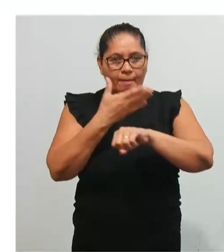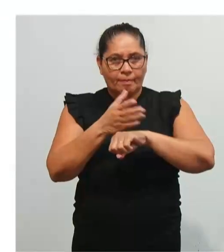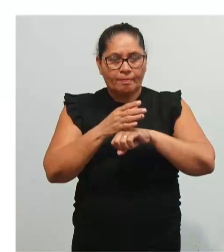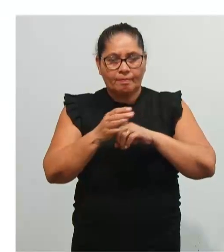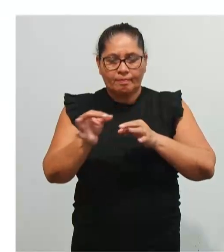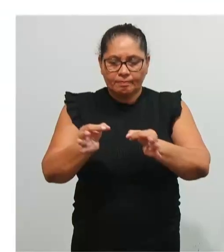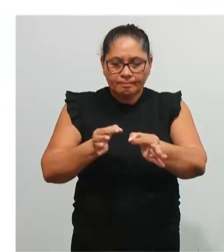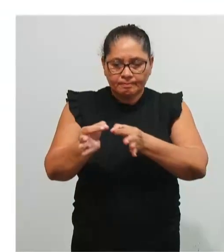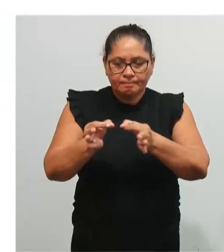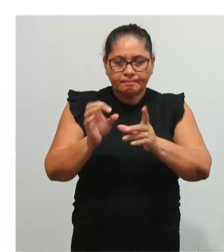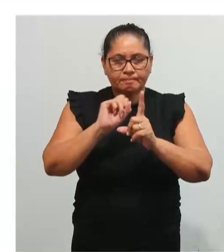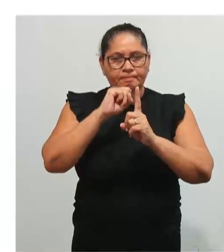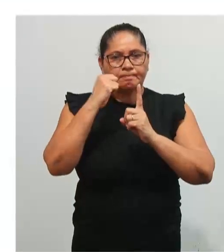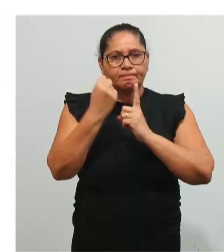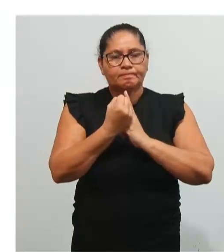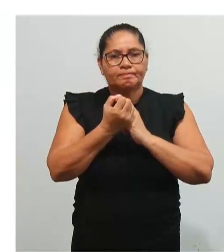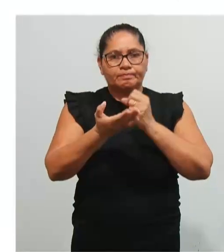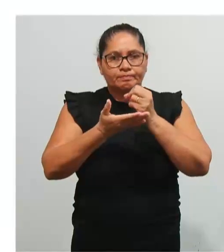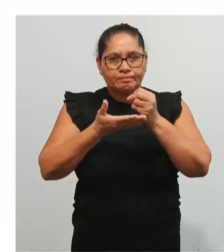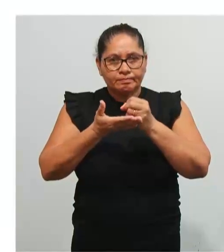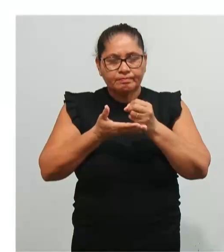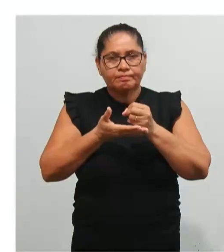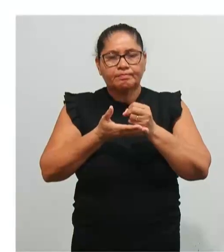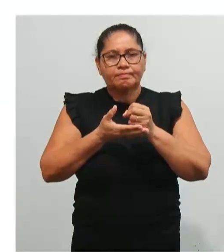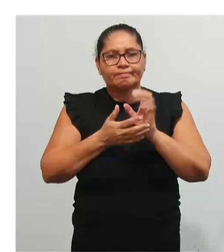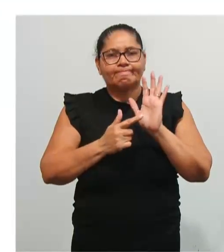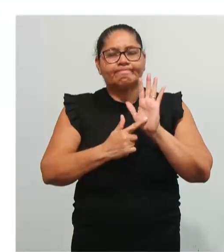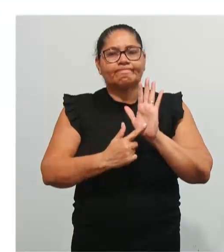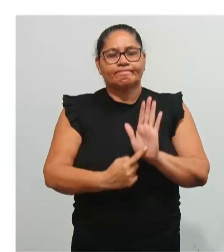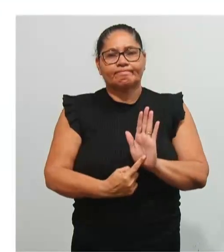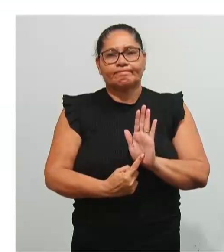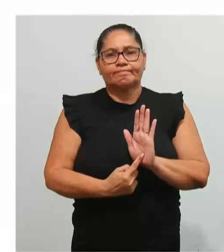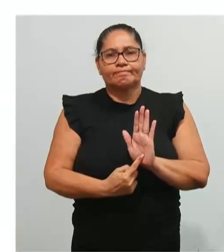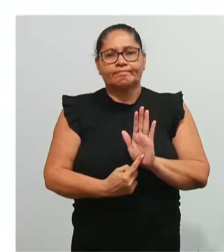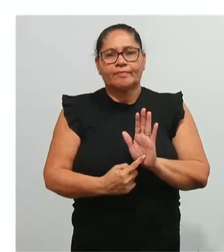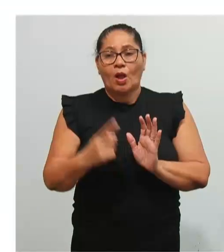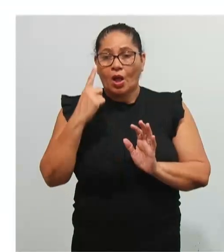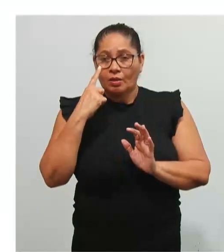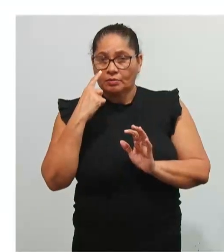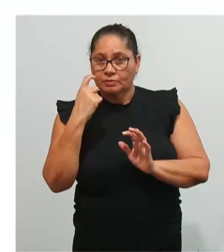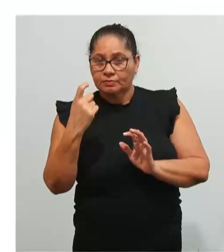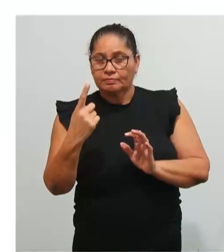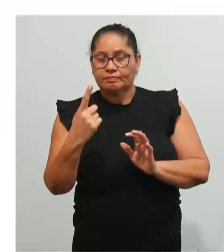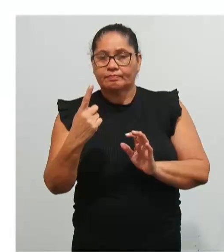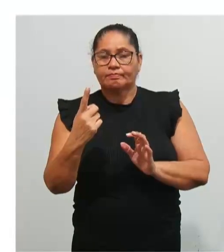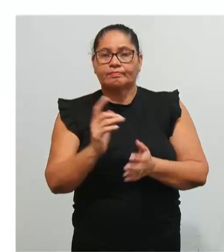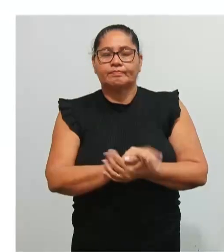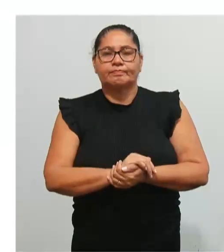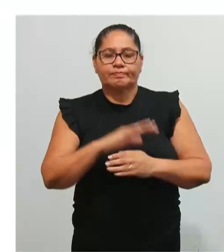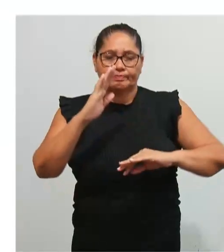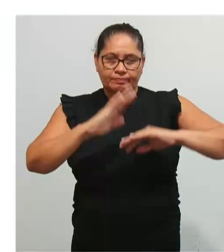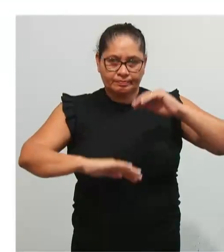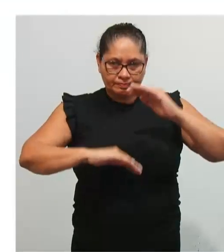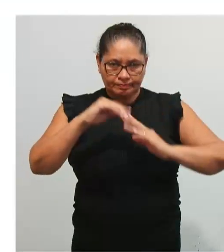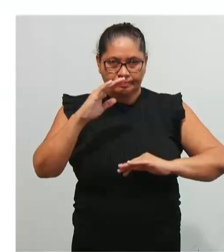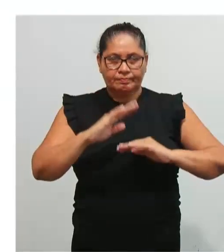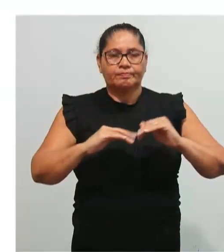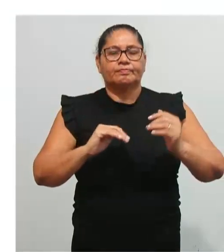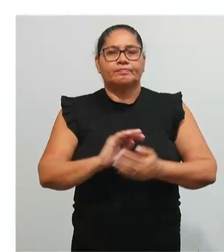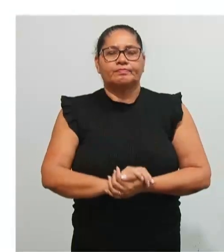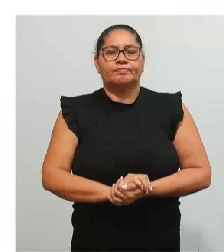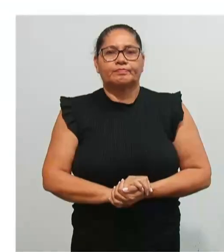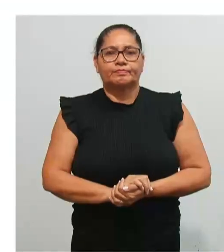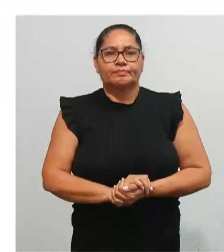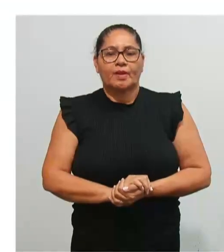organização social com base em entidades representativas de interesse das categorias profissionais.